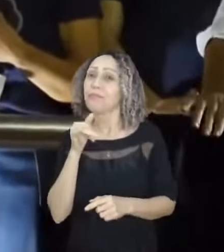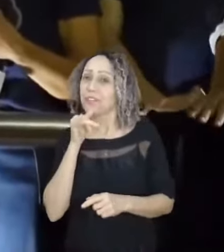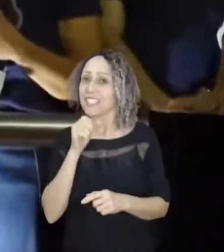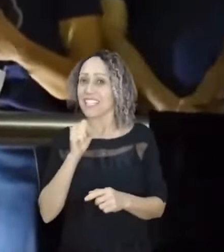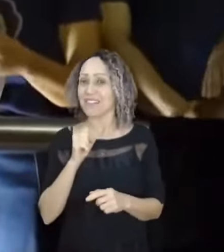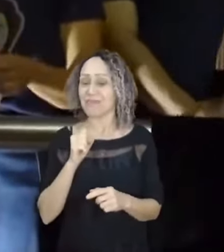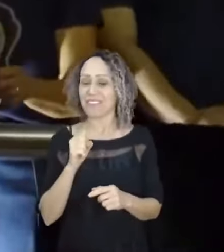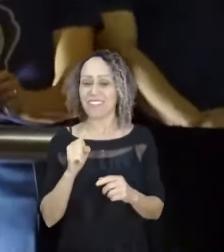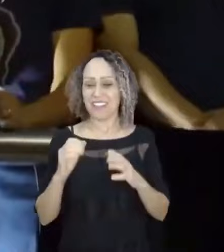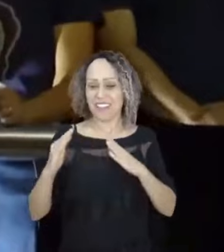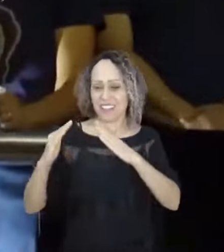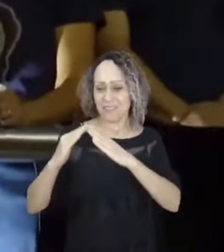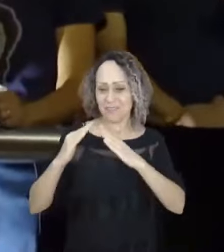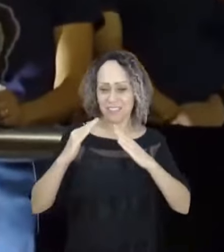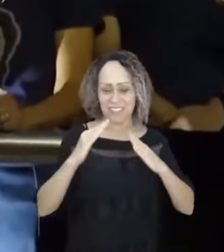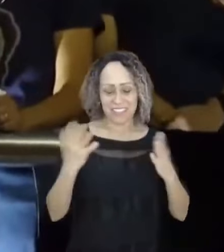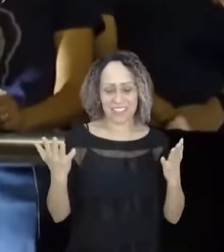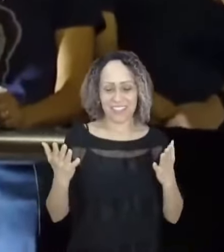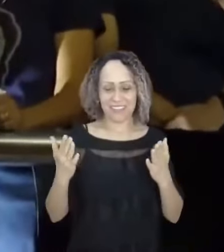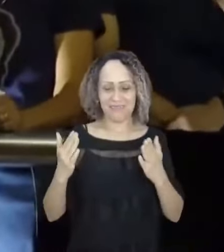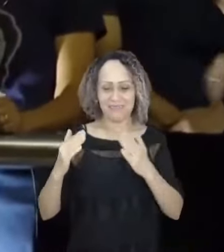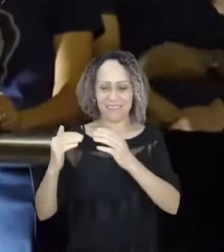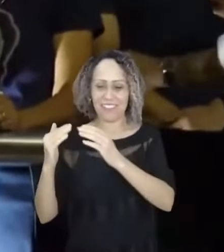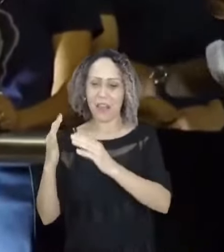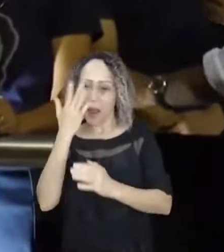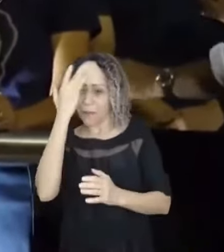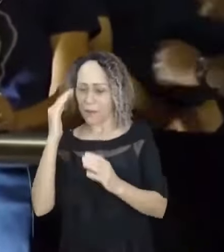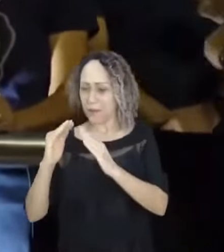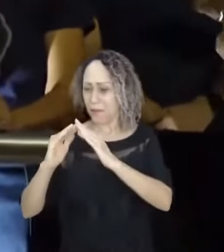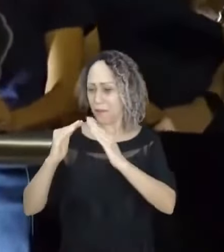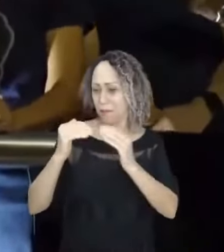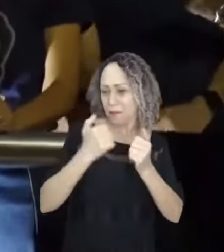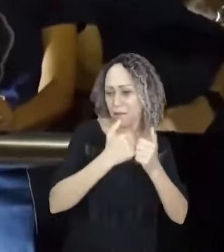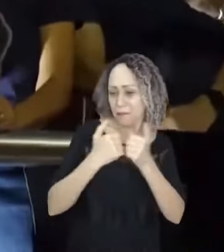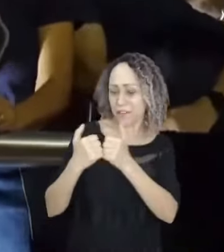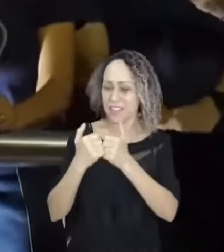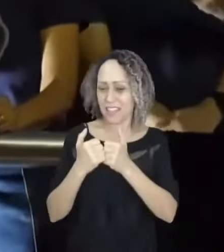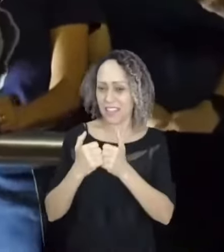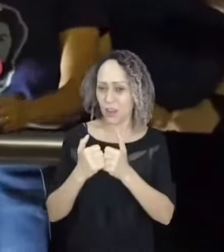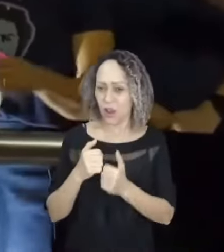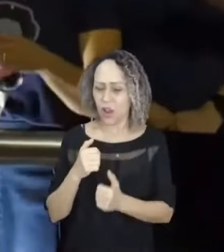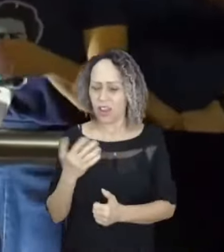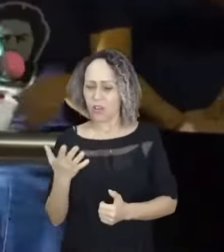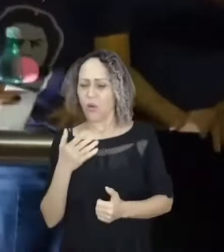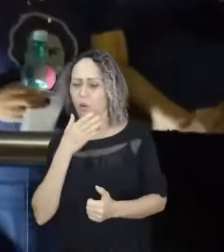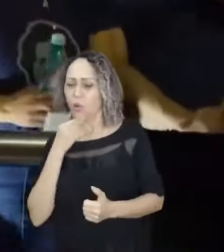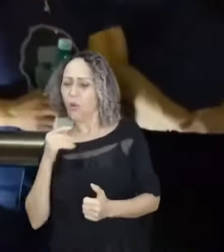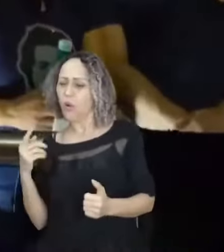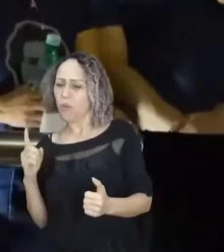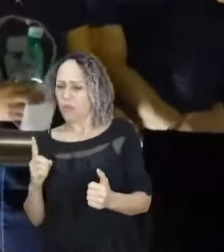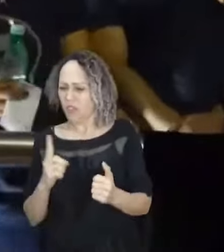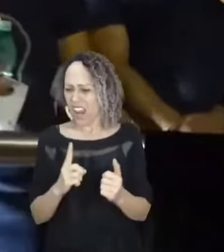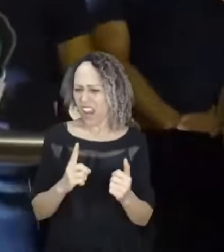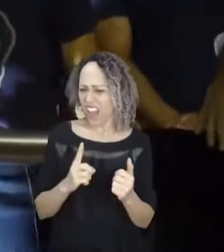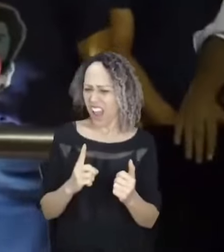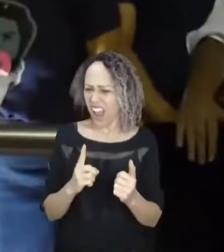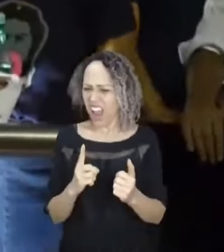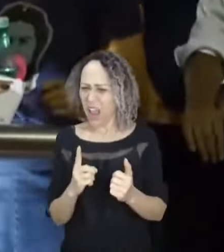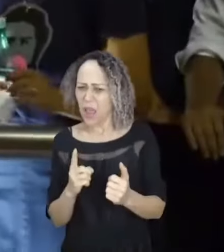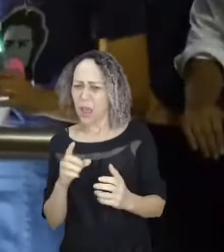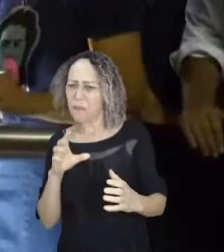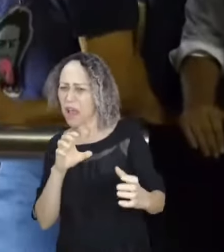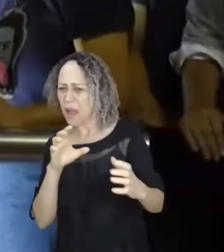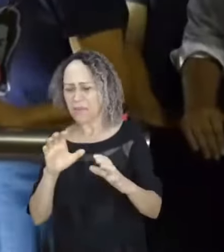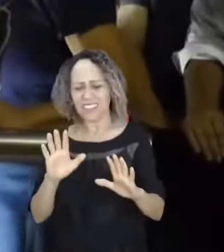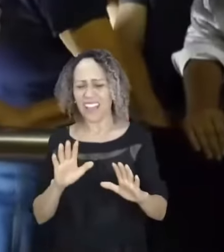que enfrenta. É a mulher que enfrenta. Então, nós vamos tentar mostrar para vocês que